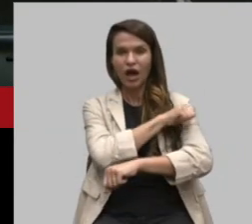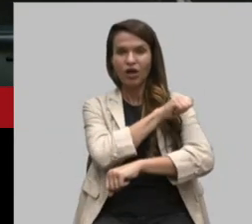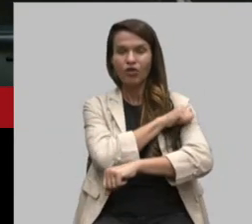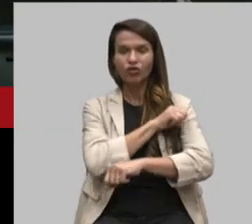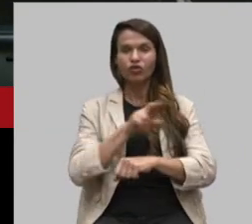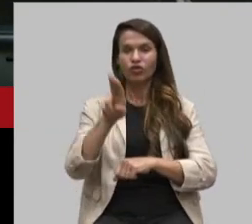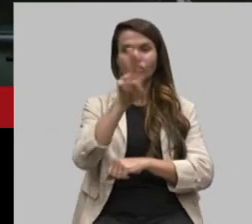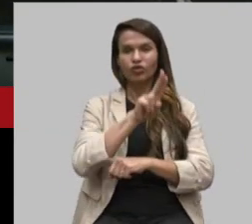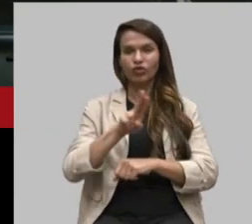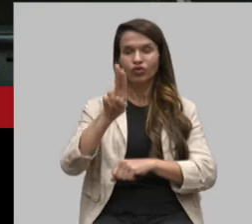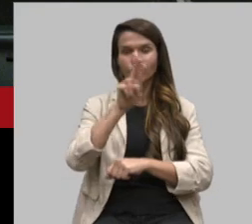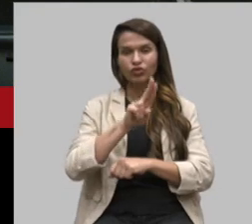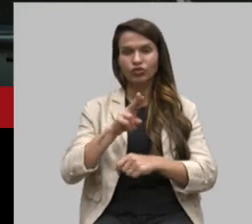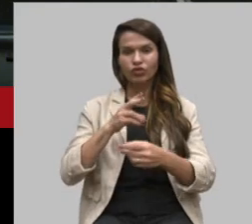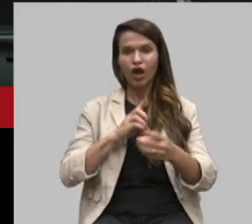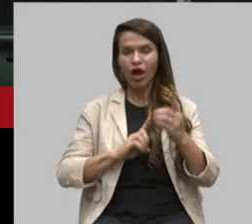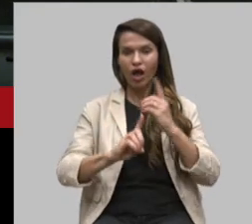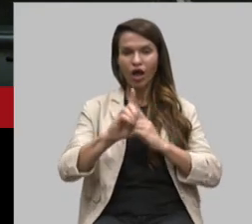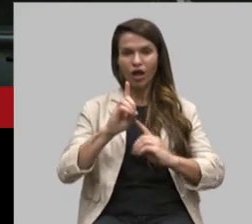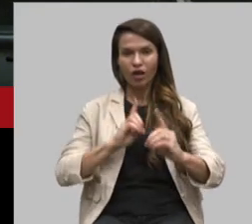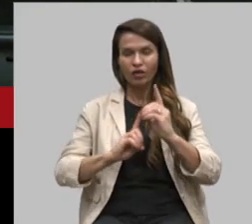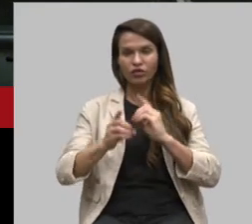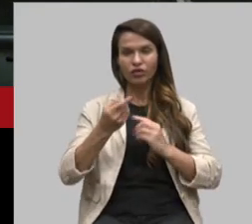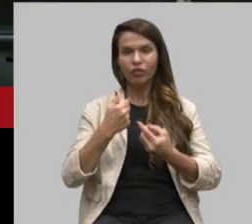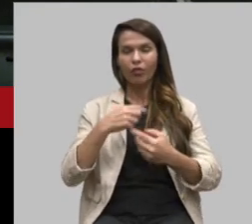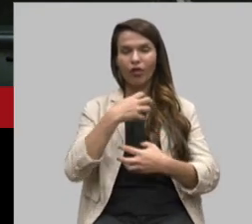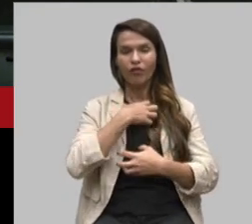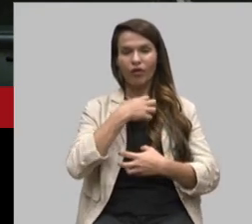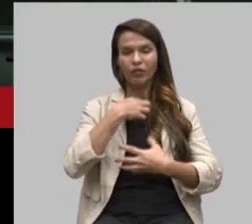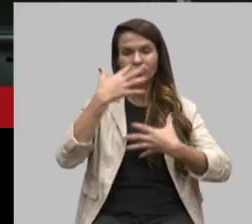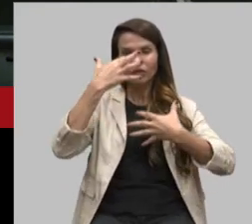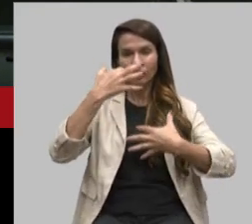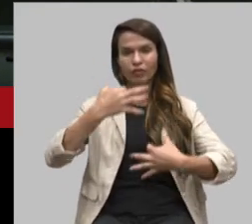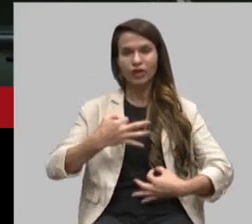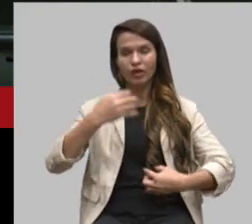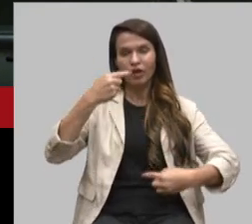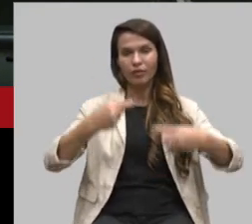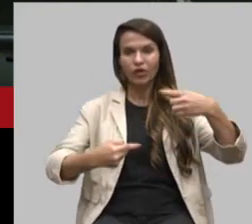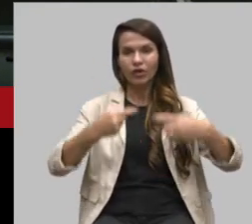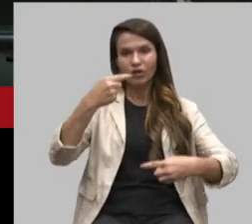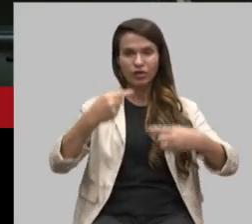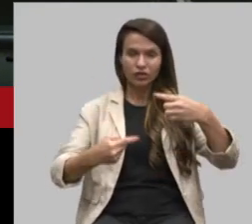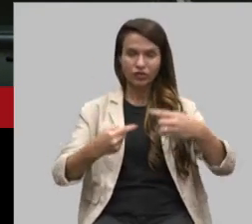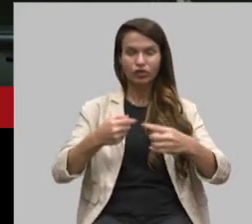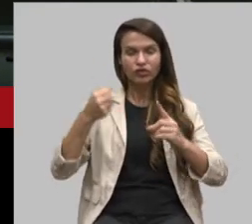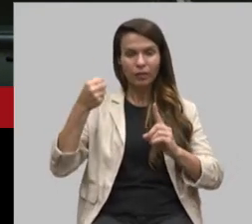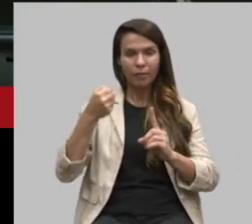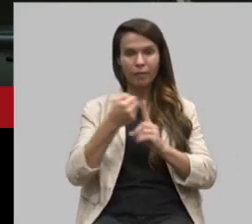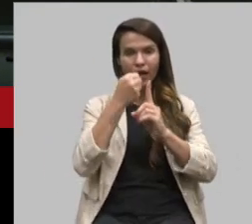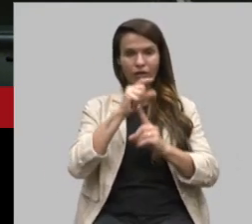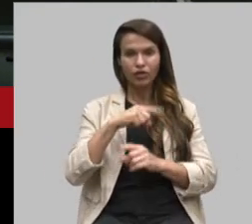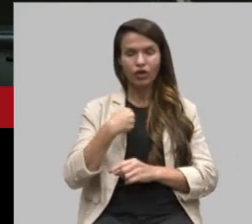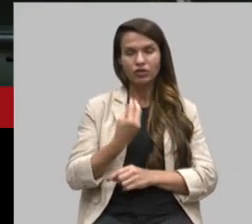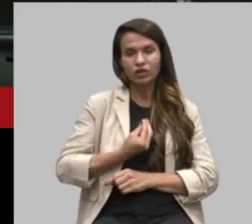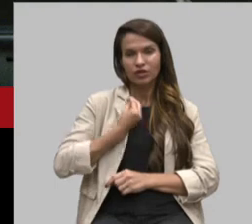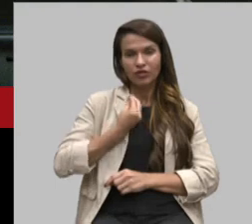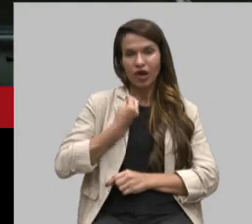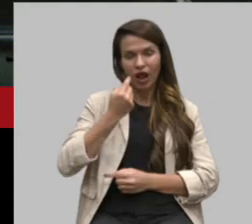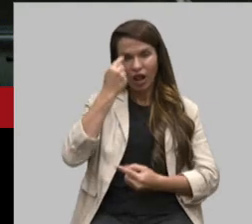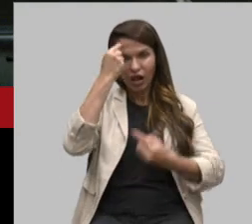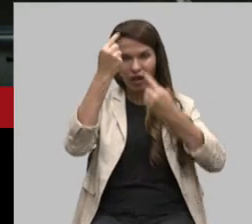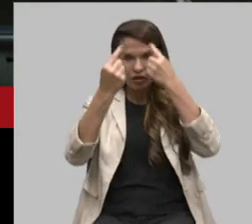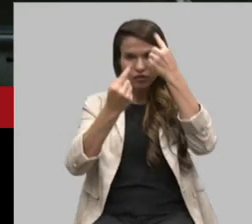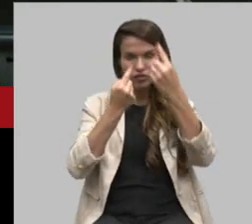dialética e a retórica como forma de compreensão da política seu impacto em nossas vidas as ideologias que a